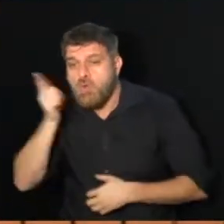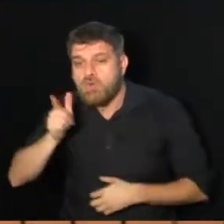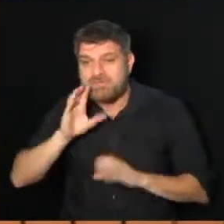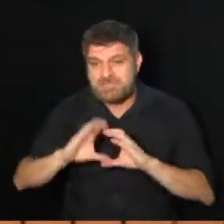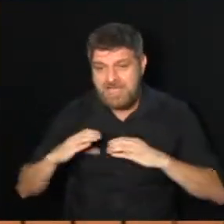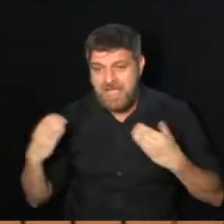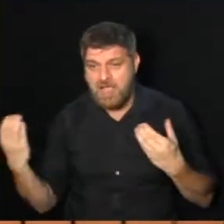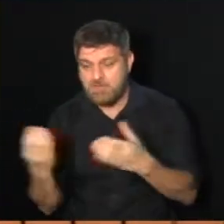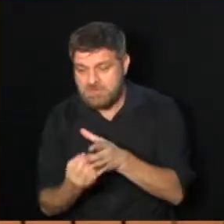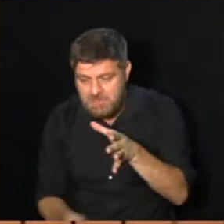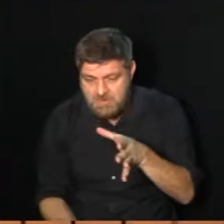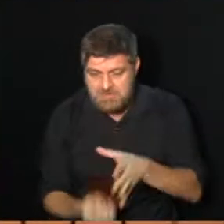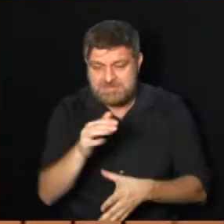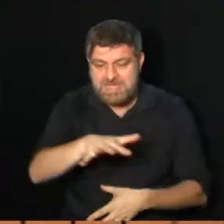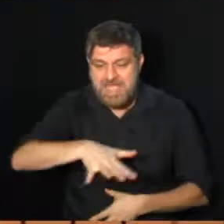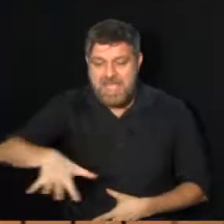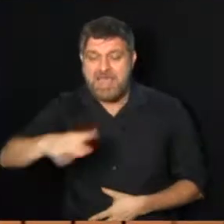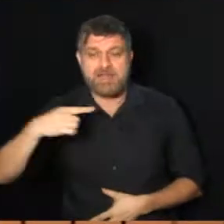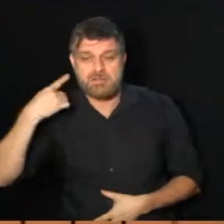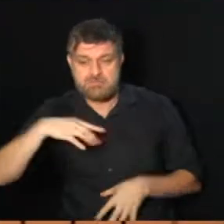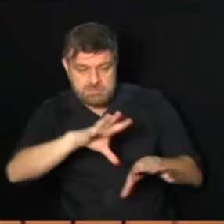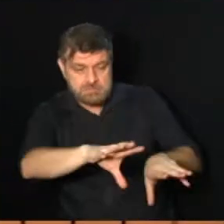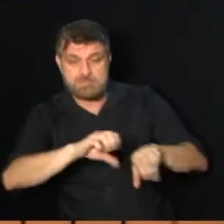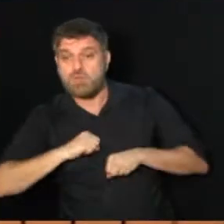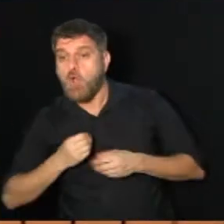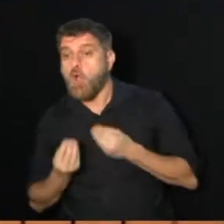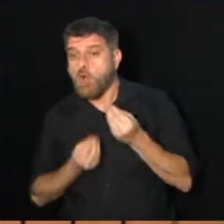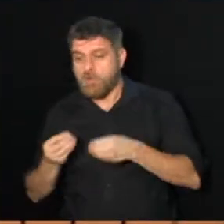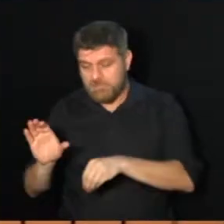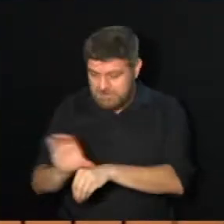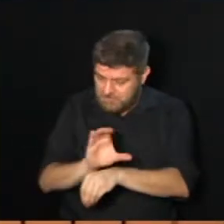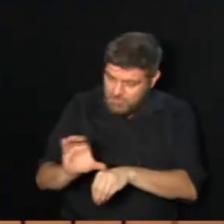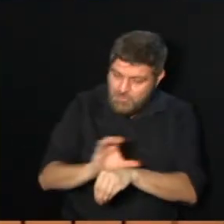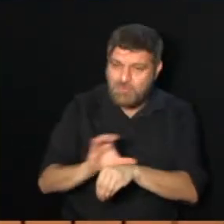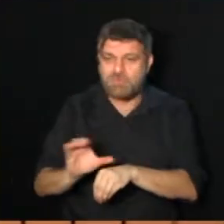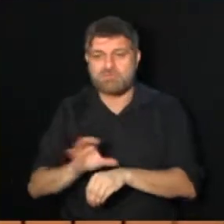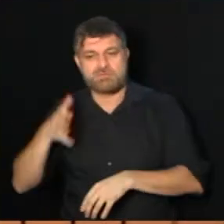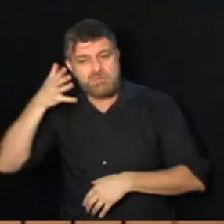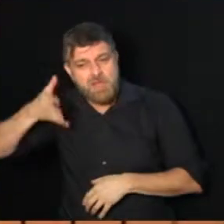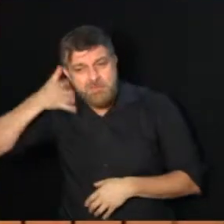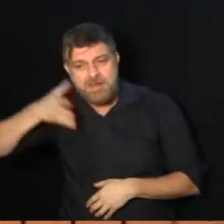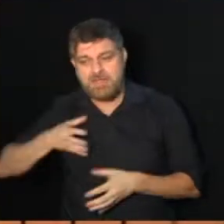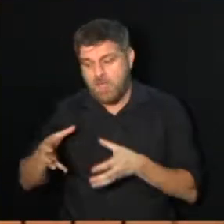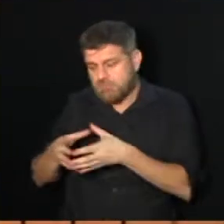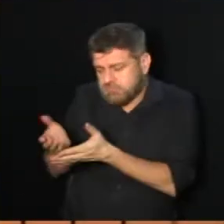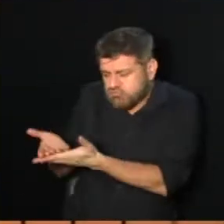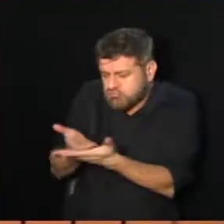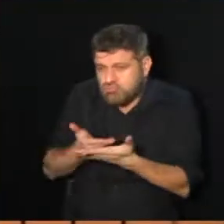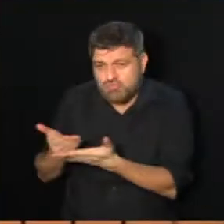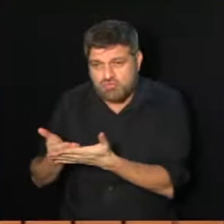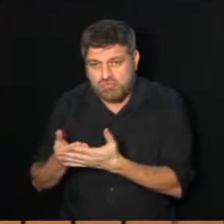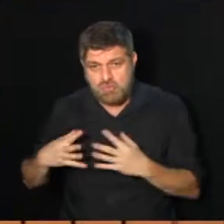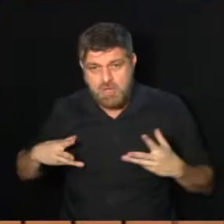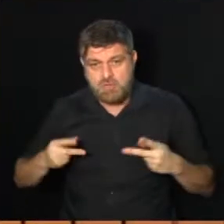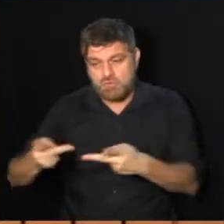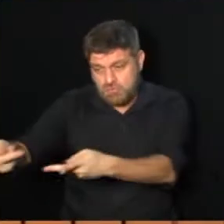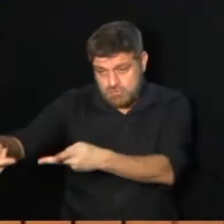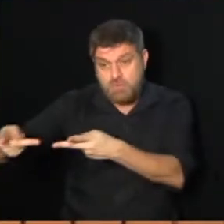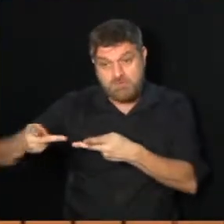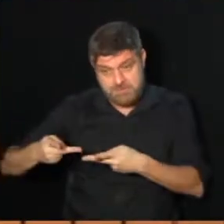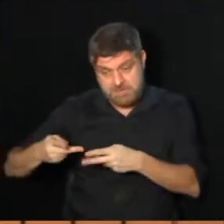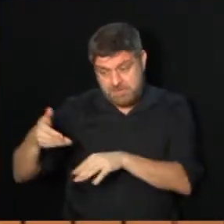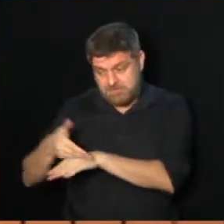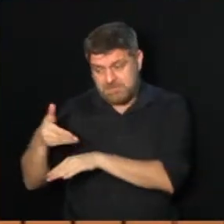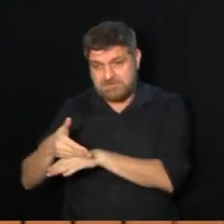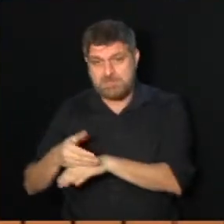comunidade e para a advocacia também, com cursos, com palestras, com grupos de estudos, todos estão convidados para isso. E,